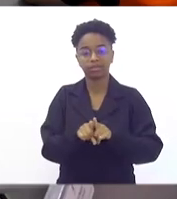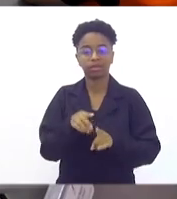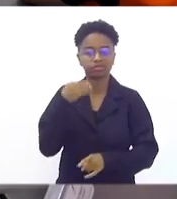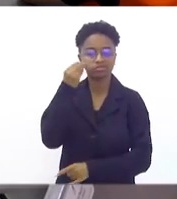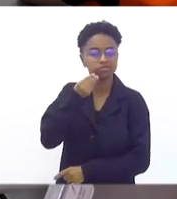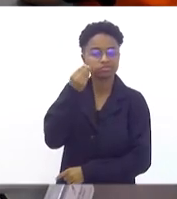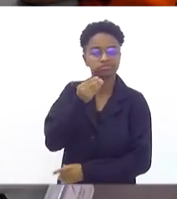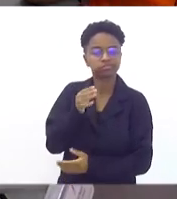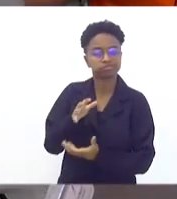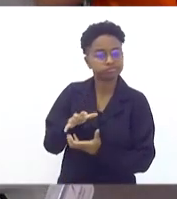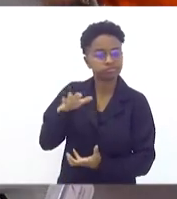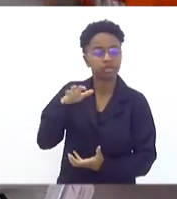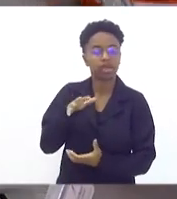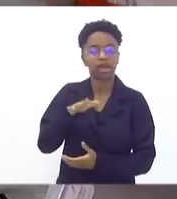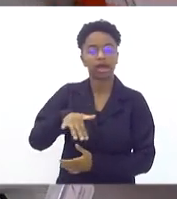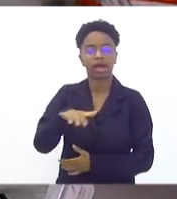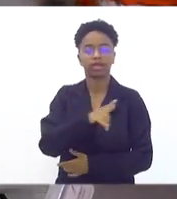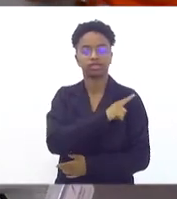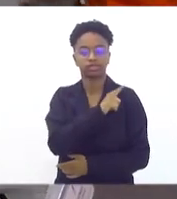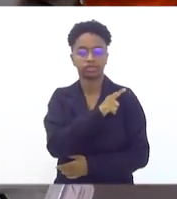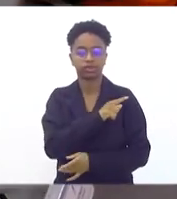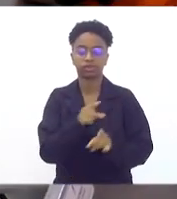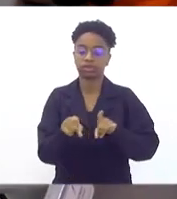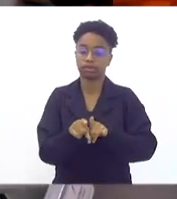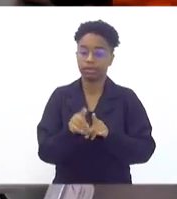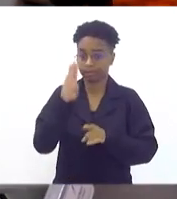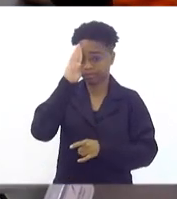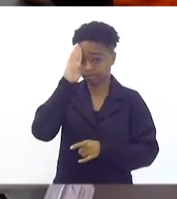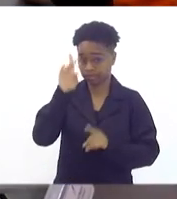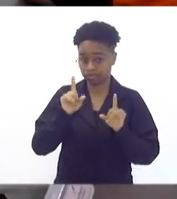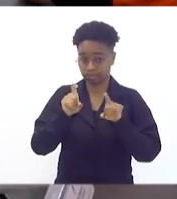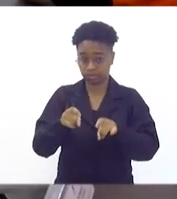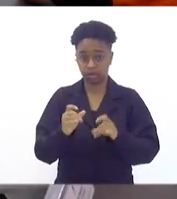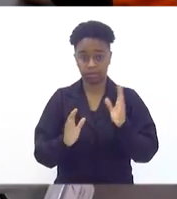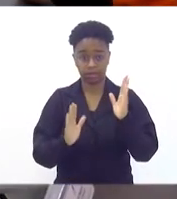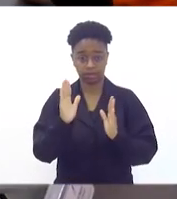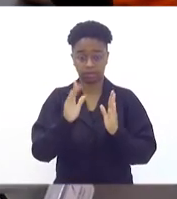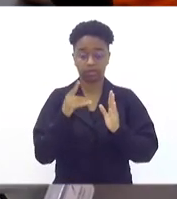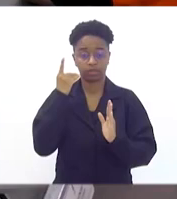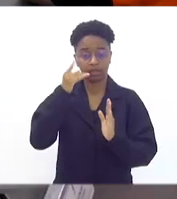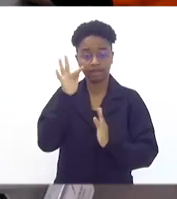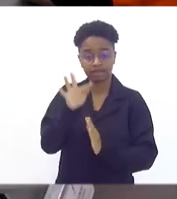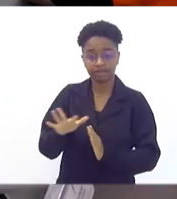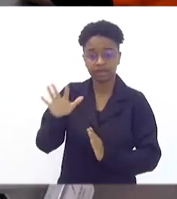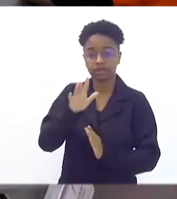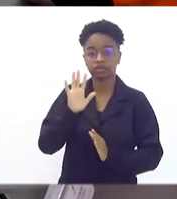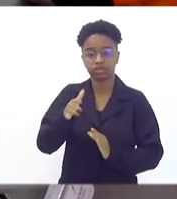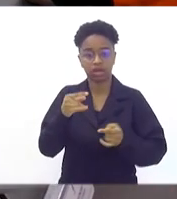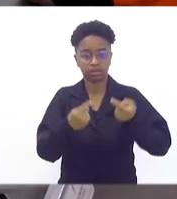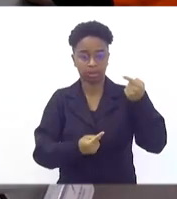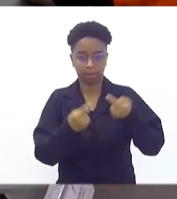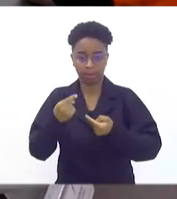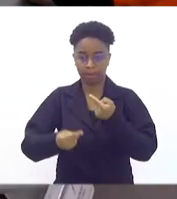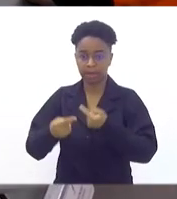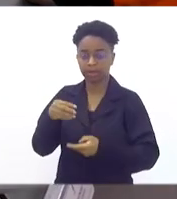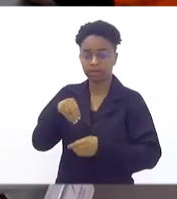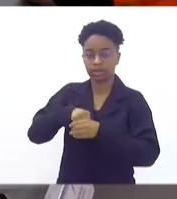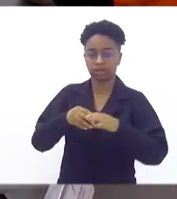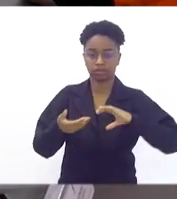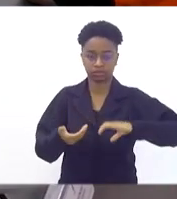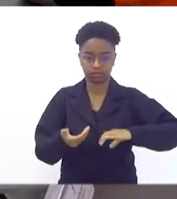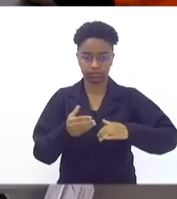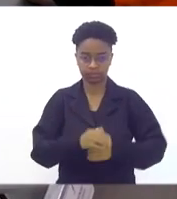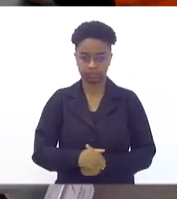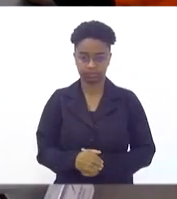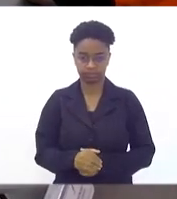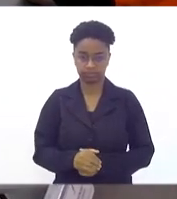experiência é como gestores sobretudo no seu mandato de deputado federal que muitas vezes participou dessas discussões na Câmara Federal então